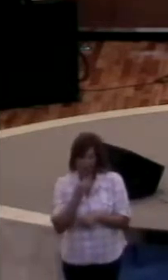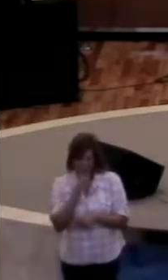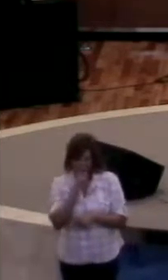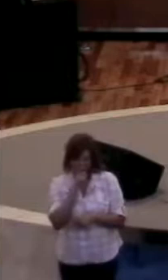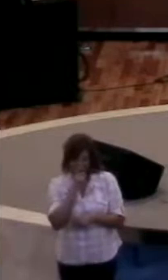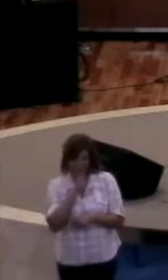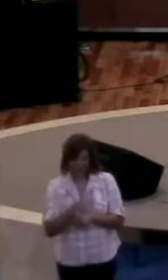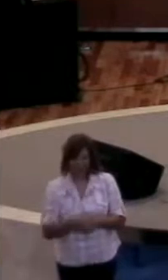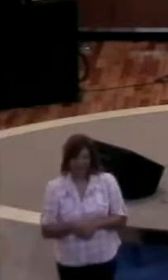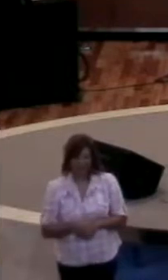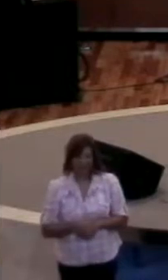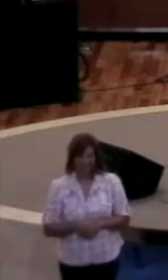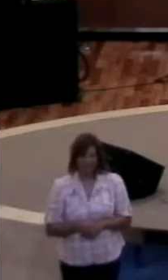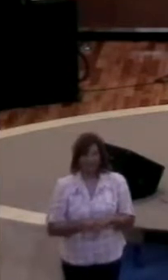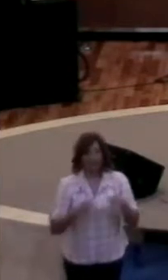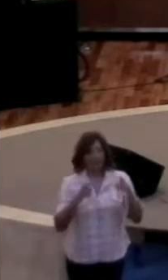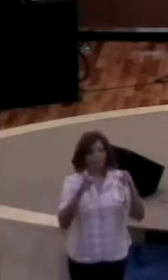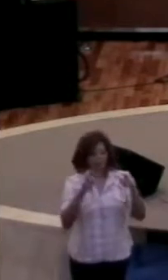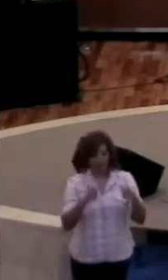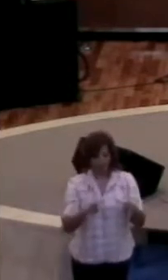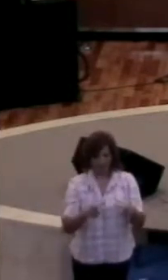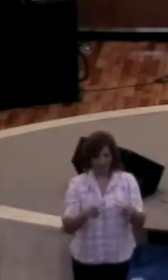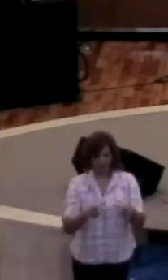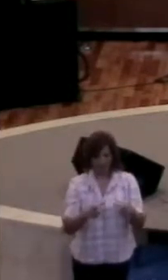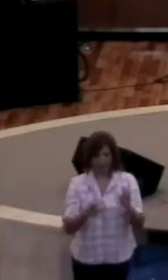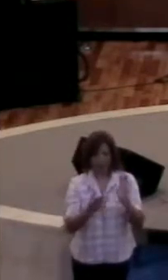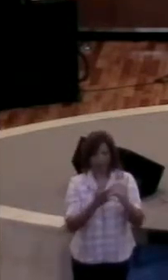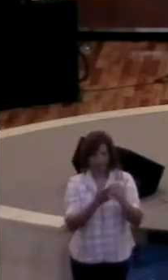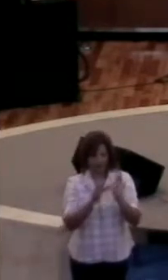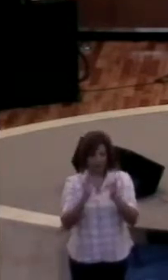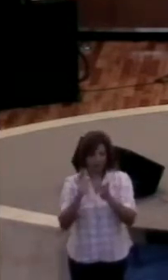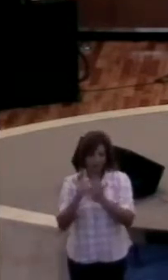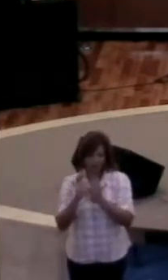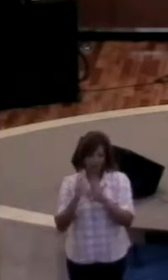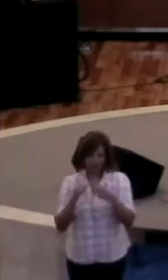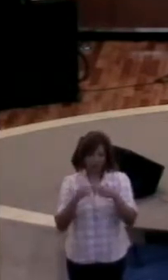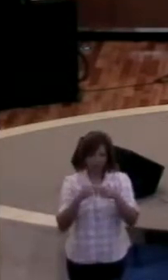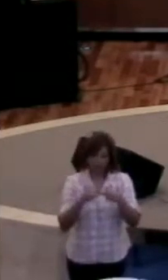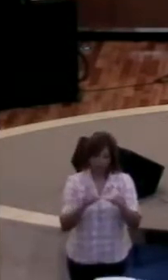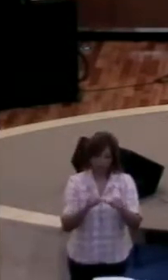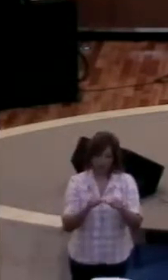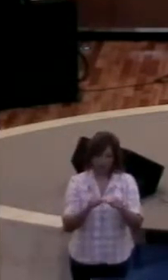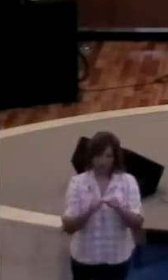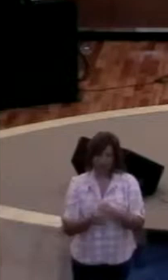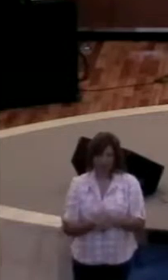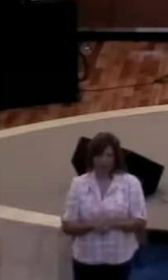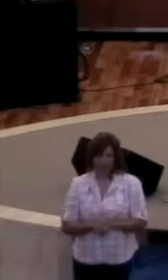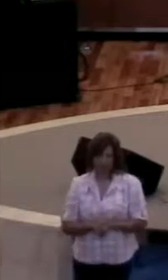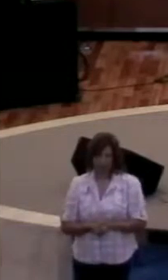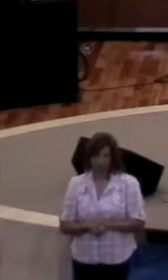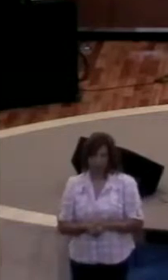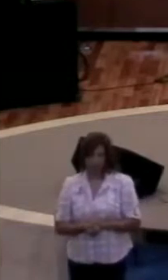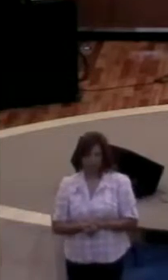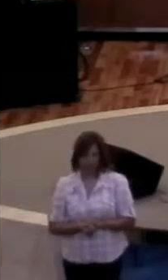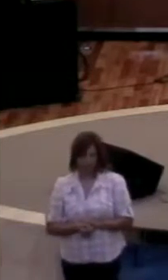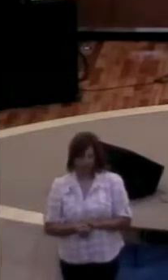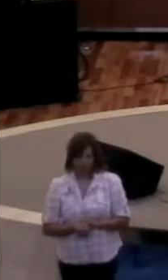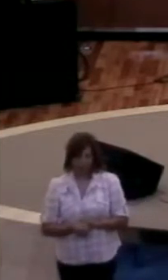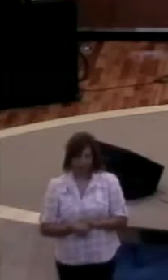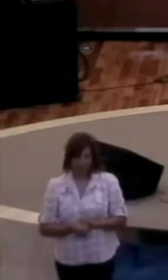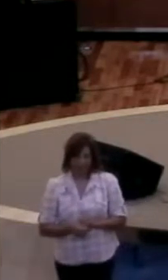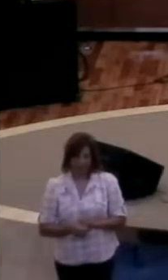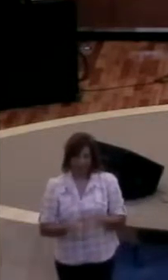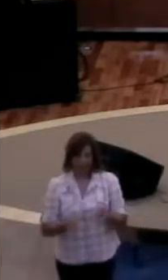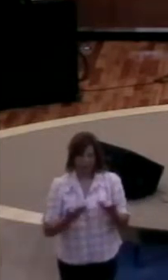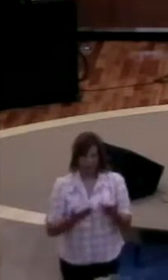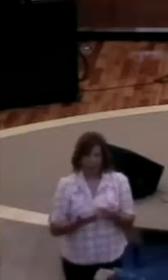No mesmo lugar que Jesus estava quando Deus o mandou para o Egito. Porque quando